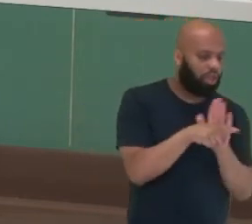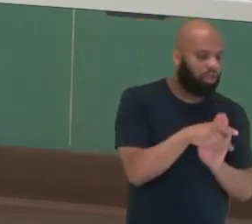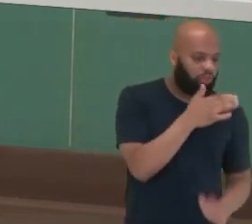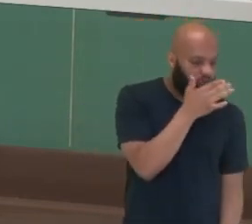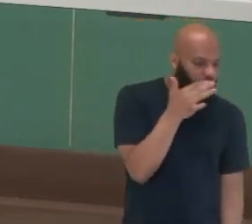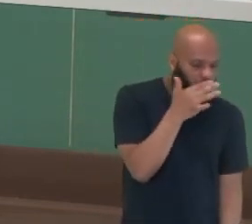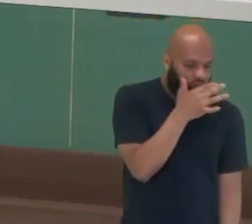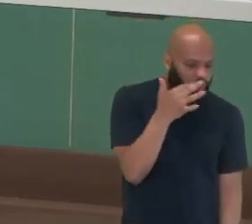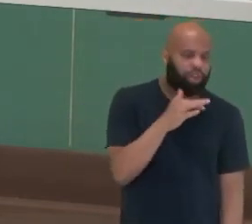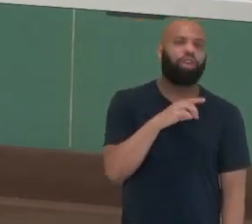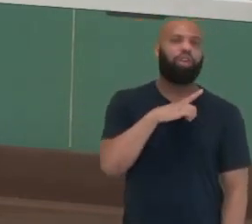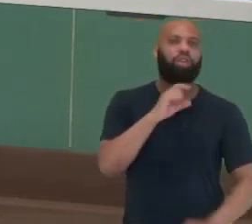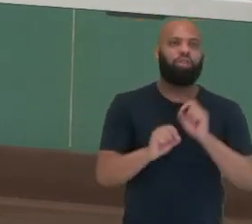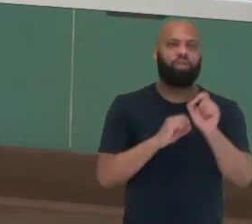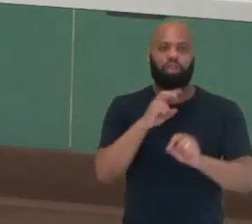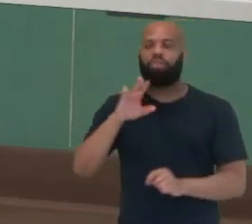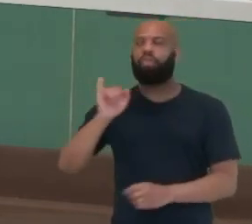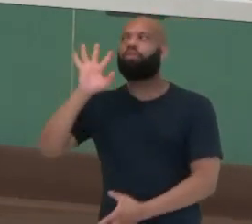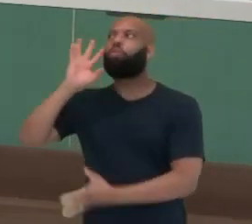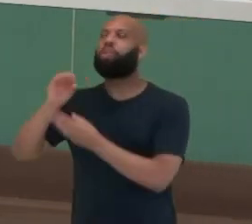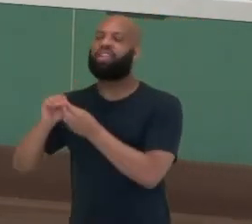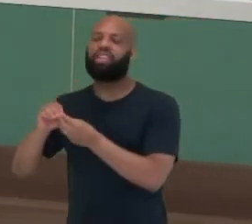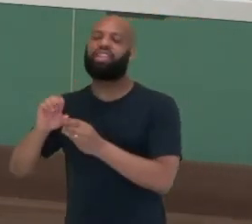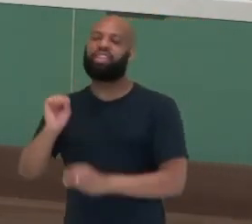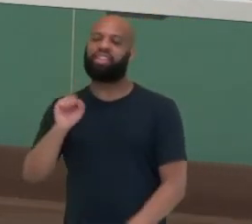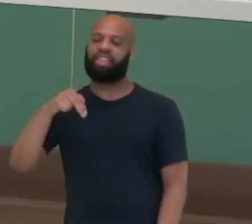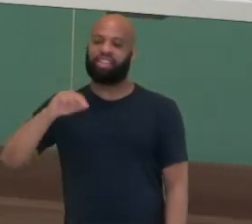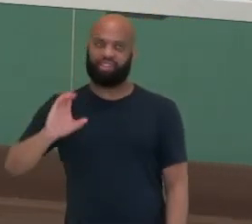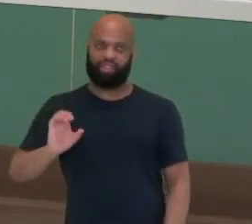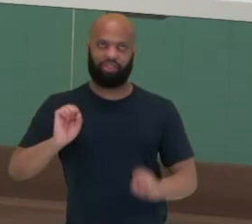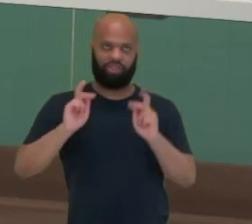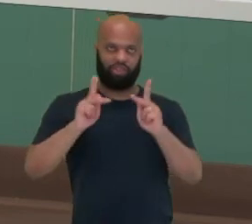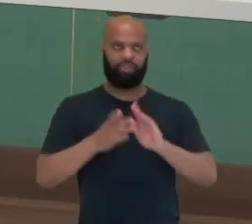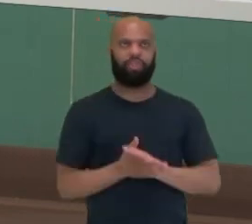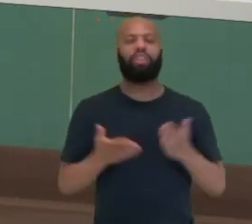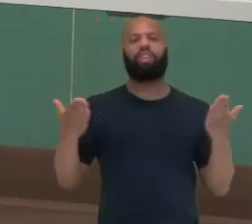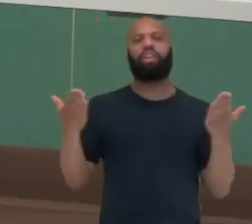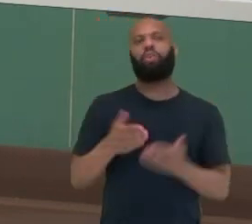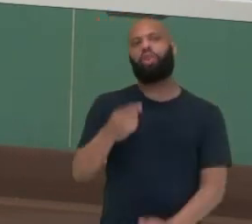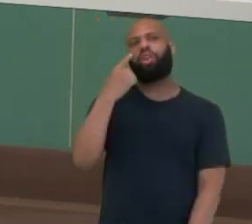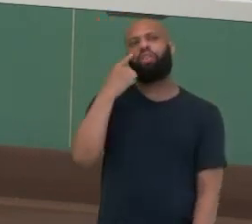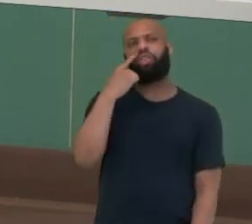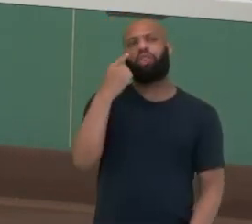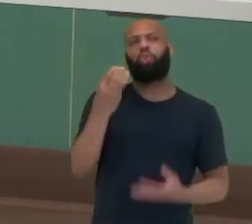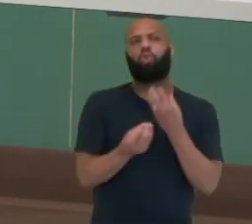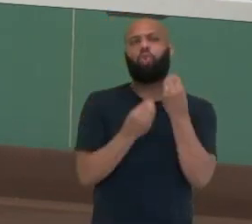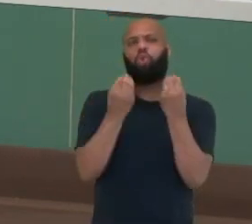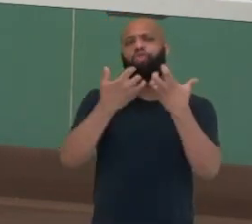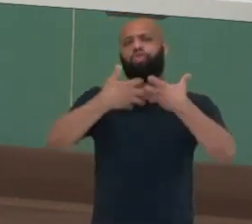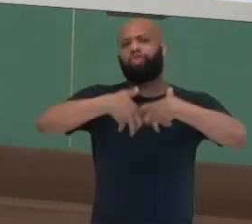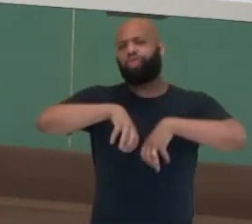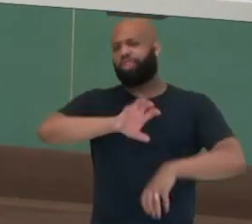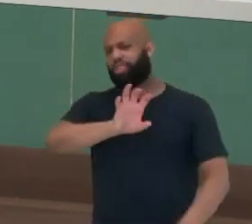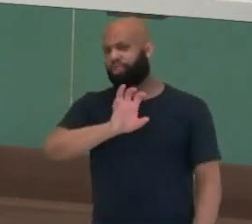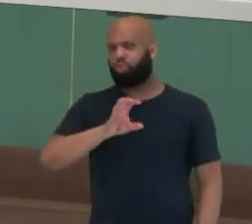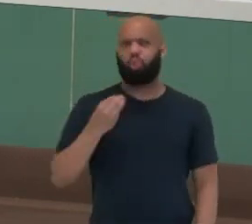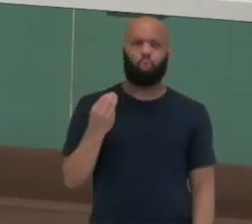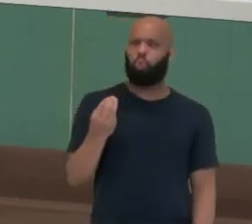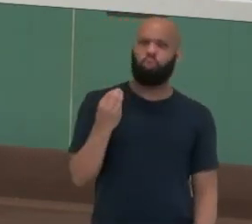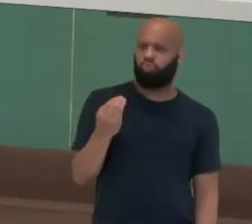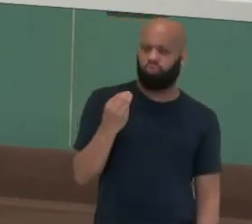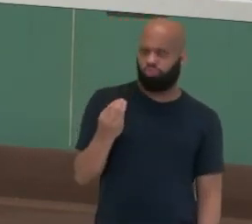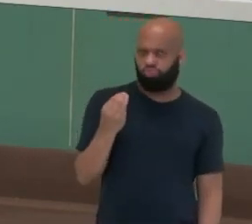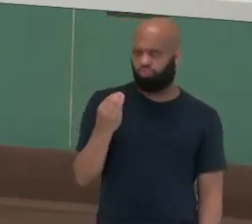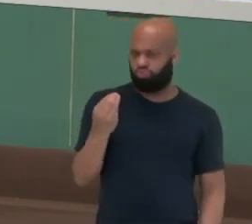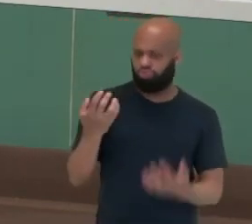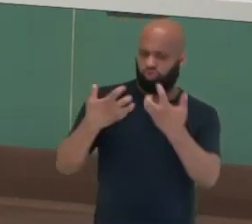cheiro, até a interpretação do nosso corpo. Vamos ver então como funciona o